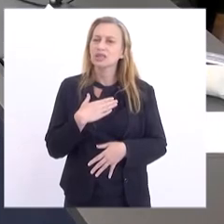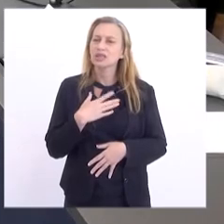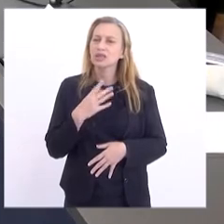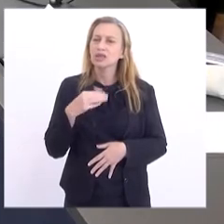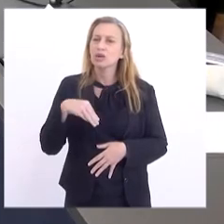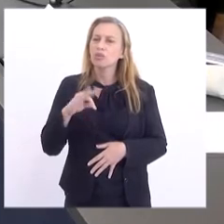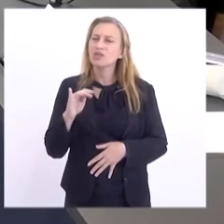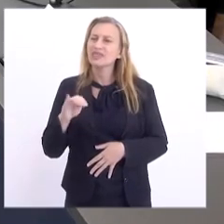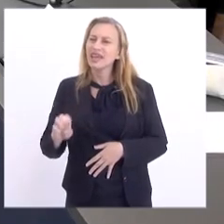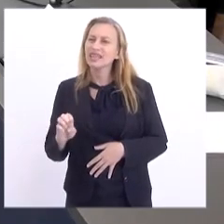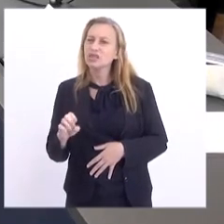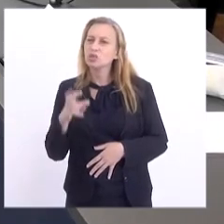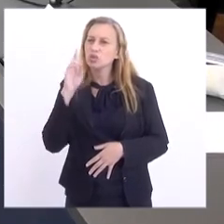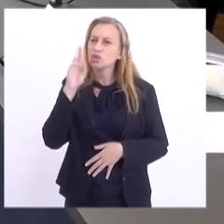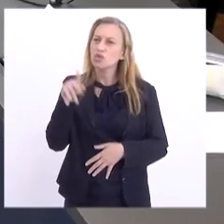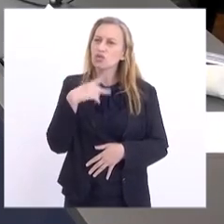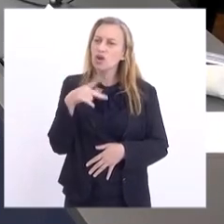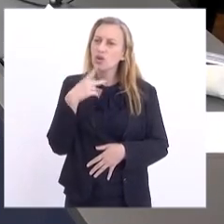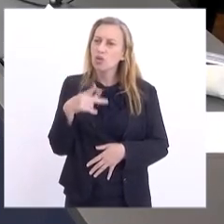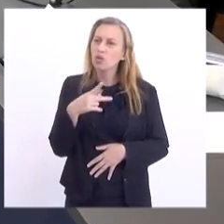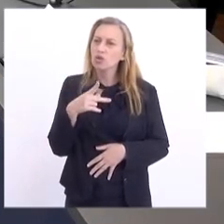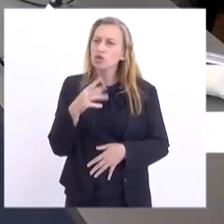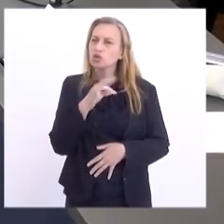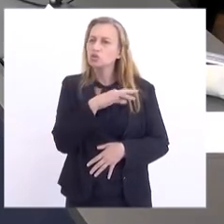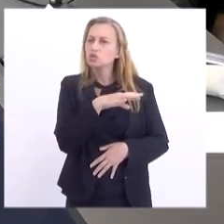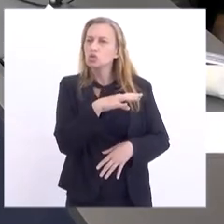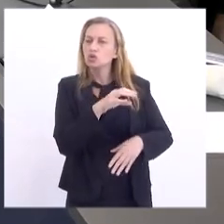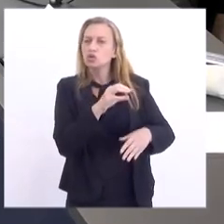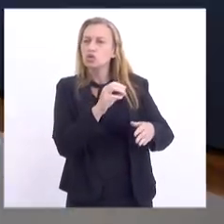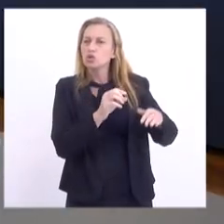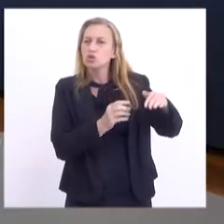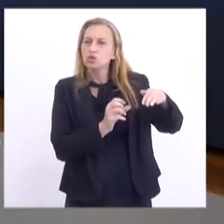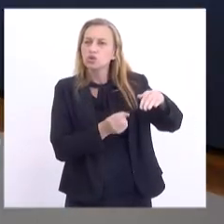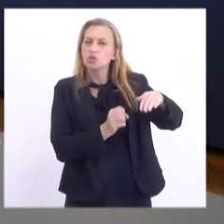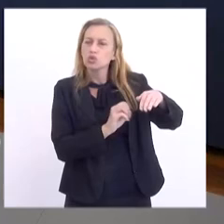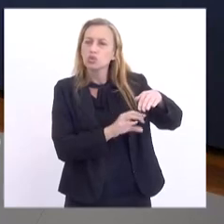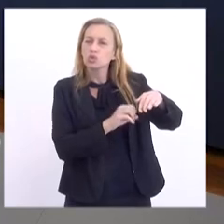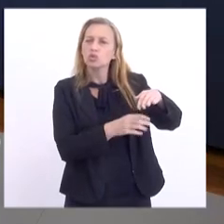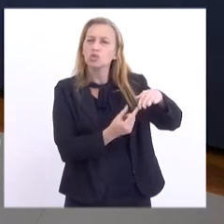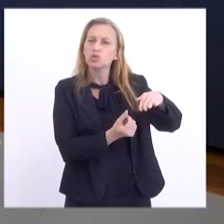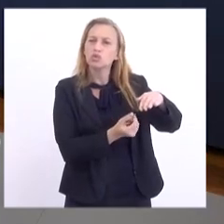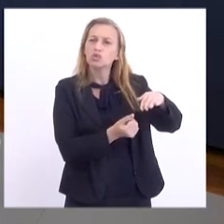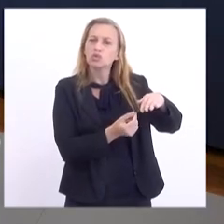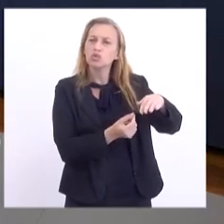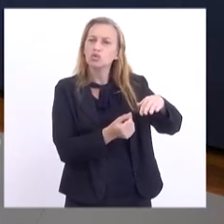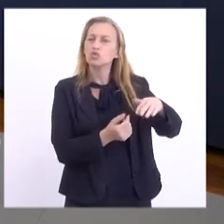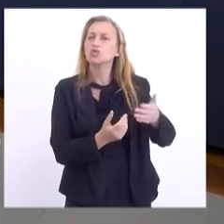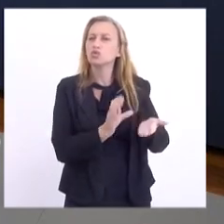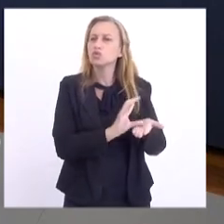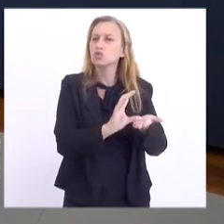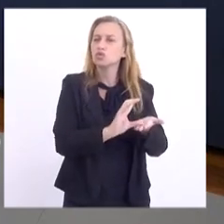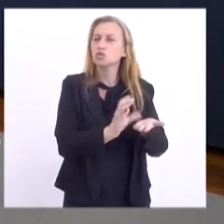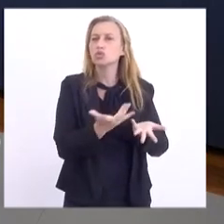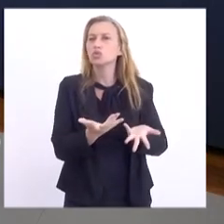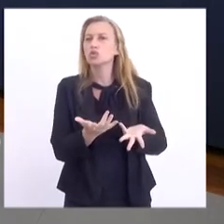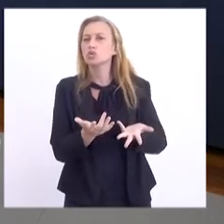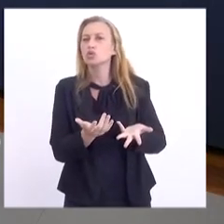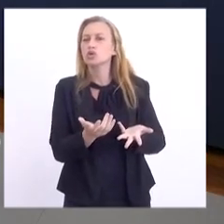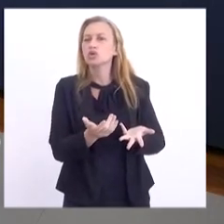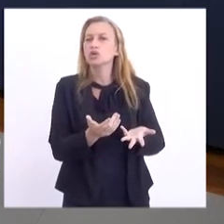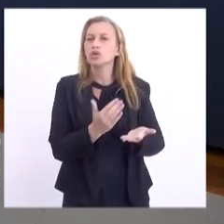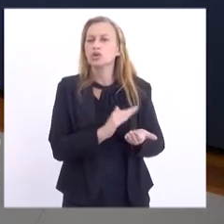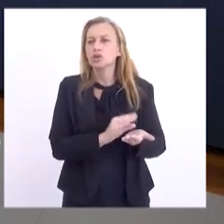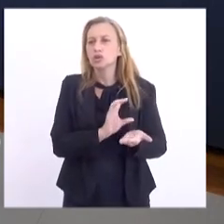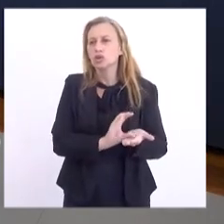Montese Quando o senhor falou dos Fundos né E quais dele desses Fundos são reportados